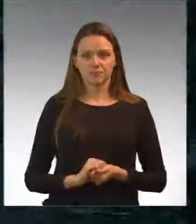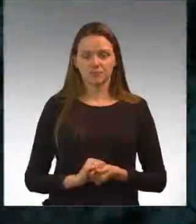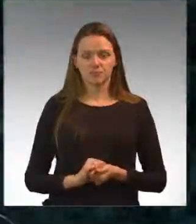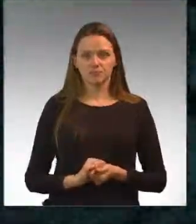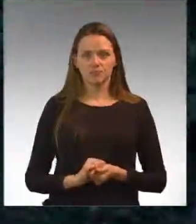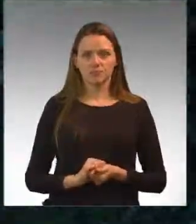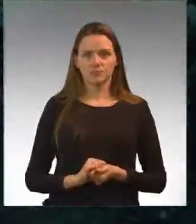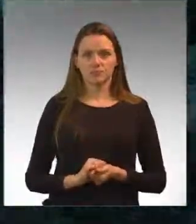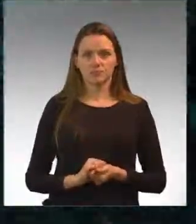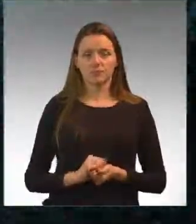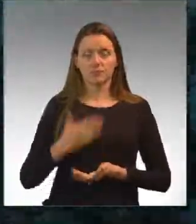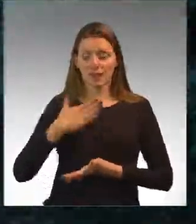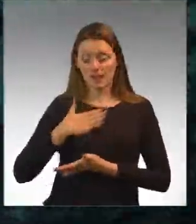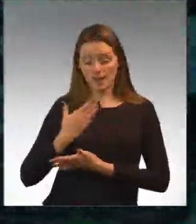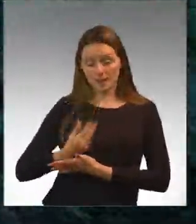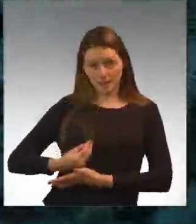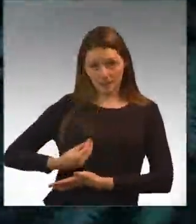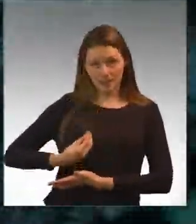A minha vida,